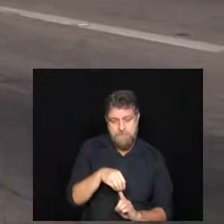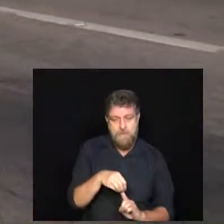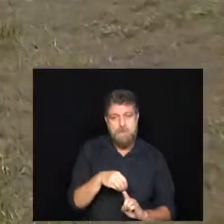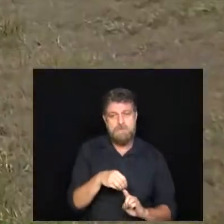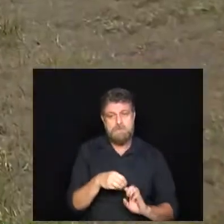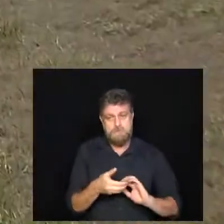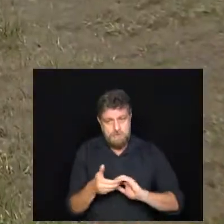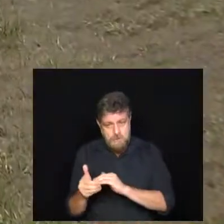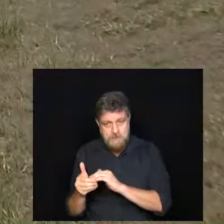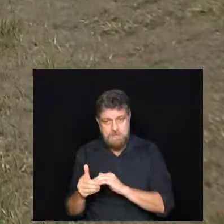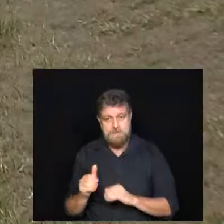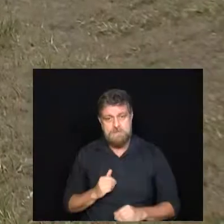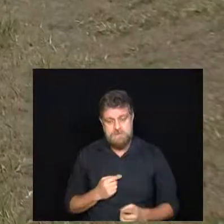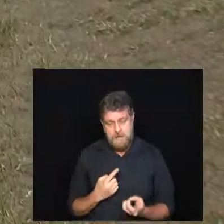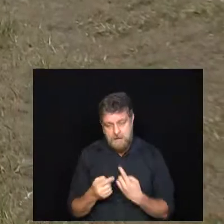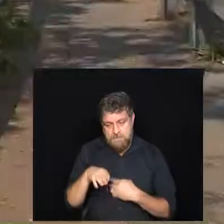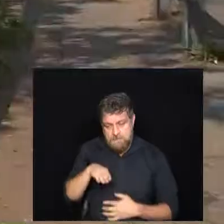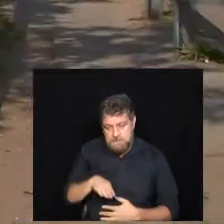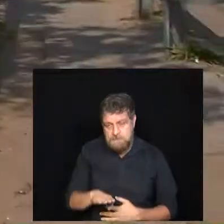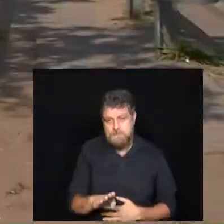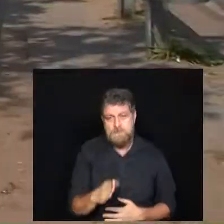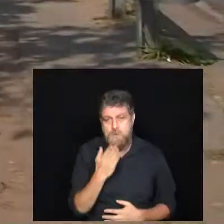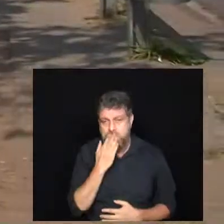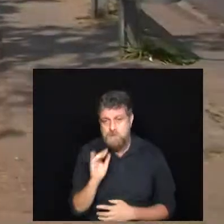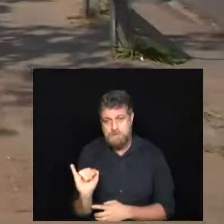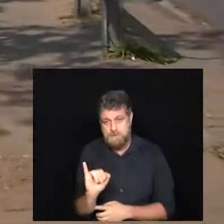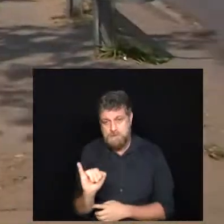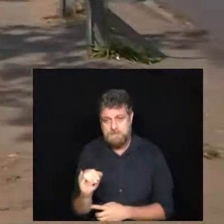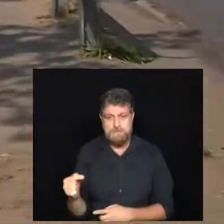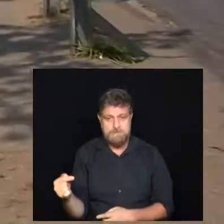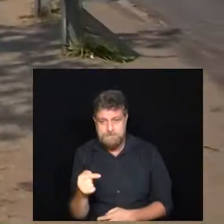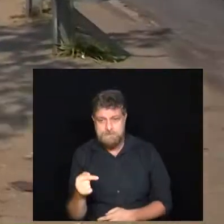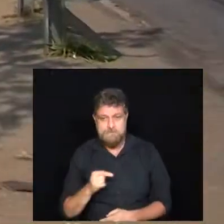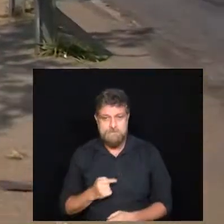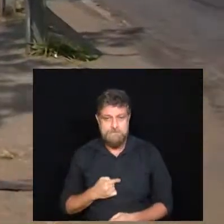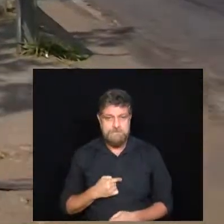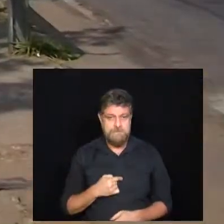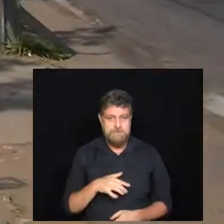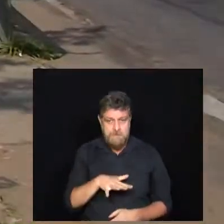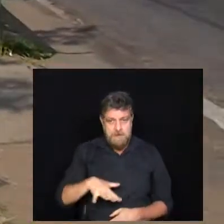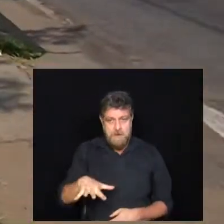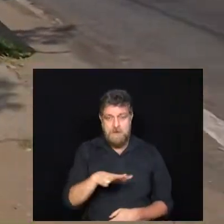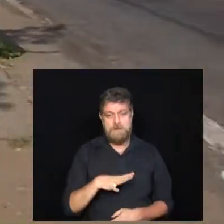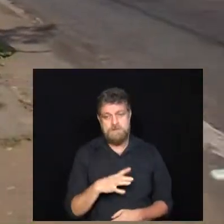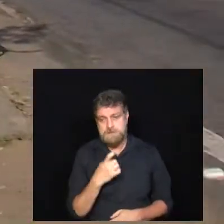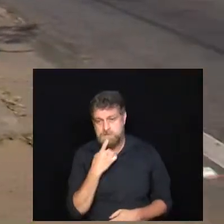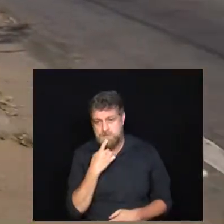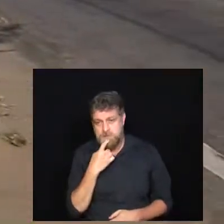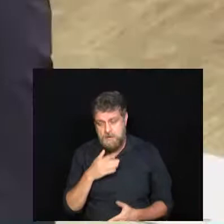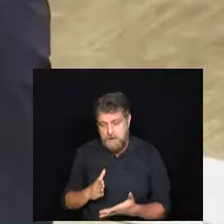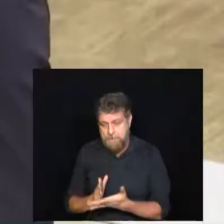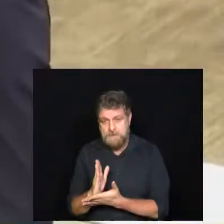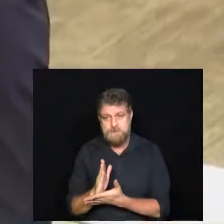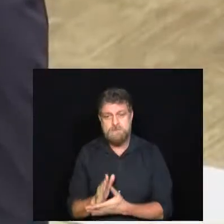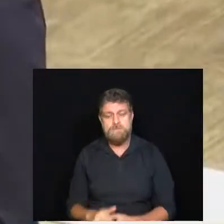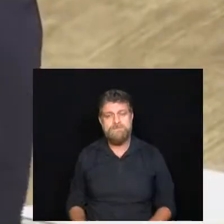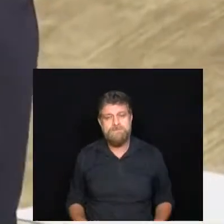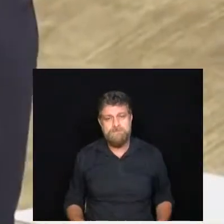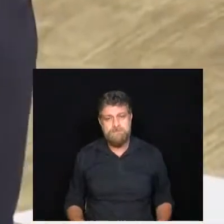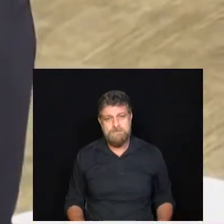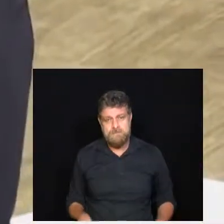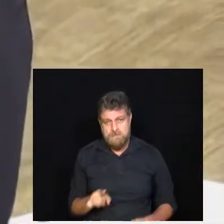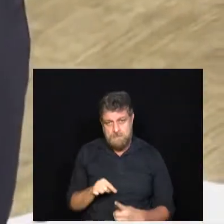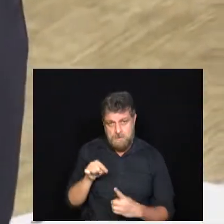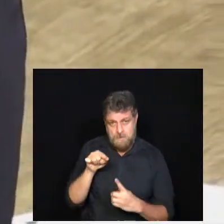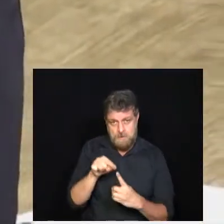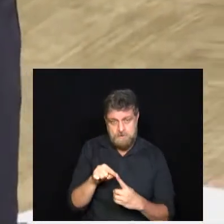ônibus ao longo da rodovia Santos Dumont, no perímetro urbano da cidade, foi aprovada na última semana. O objetivo